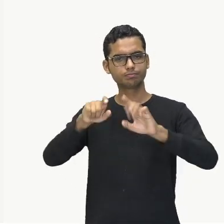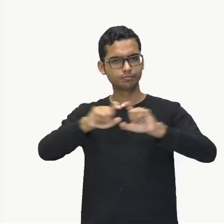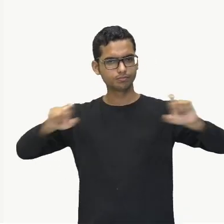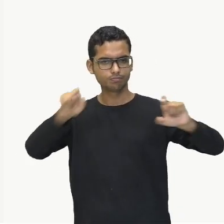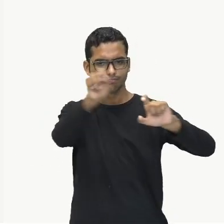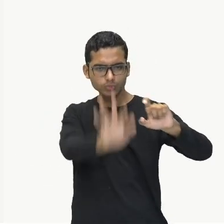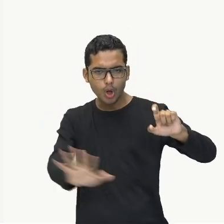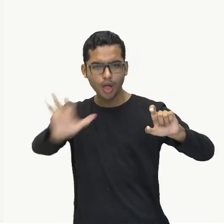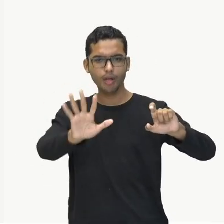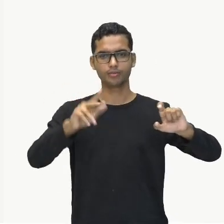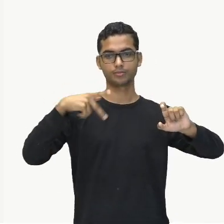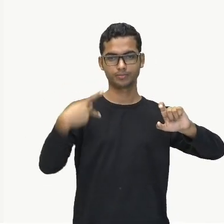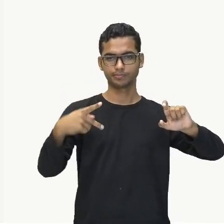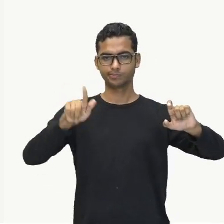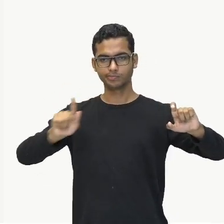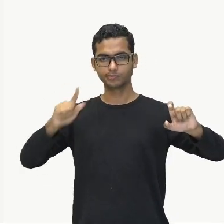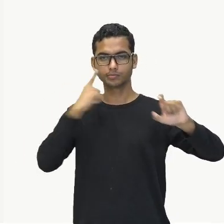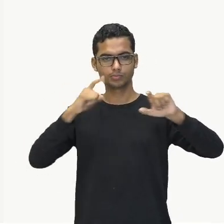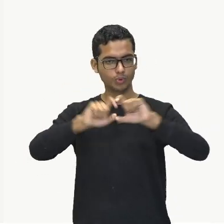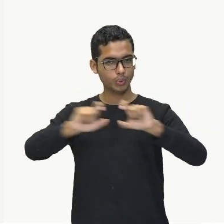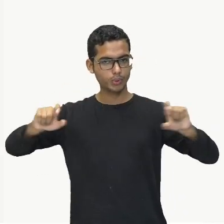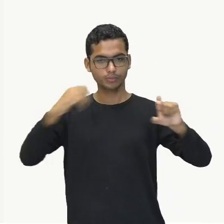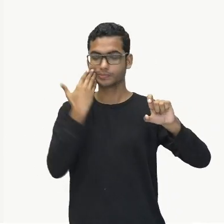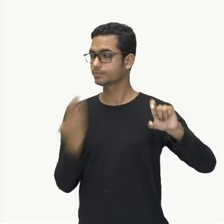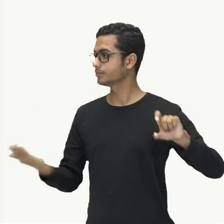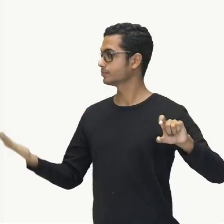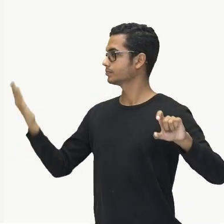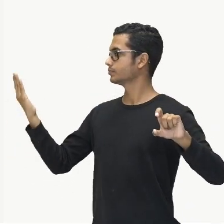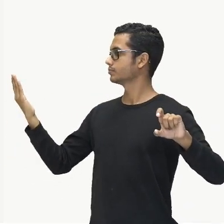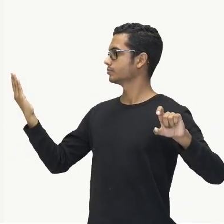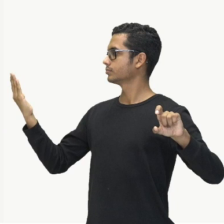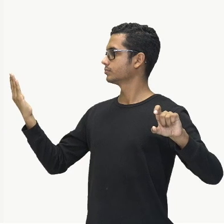essa daqui é a fórmula do termo geral, tá?